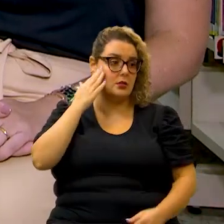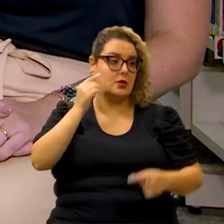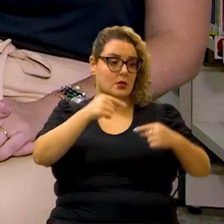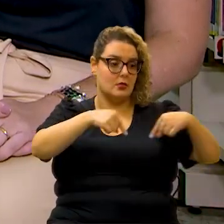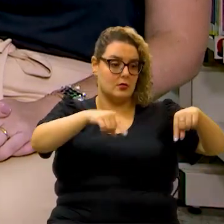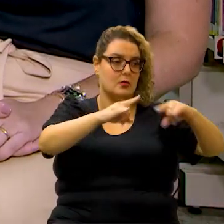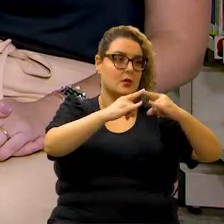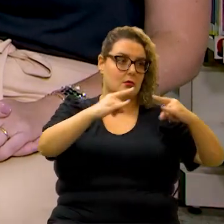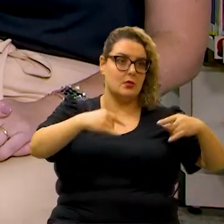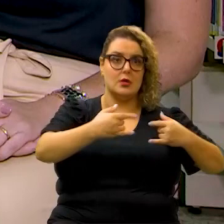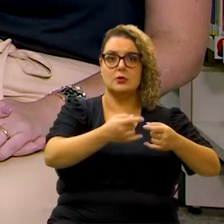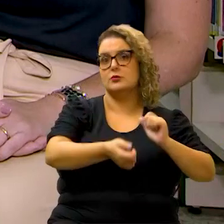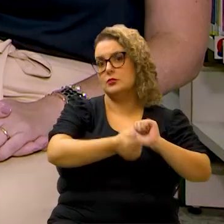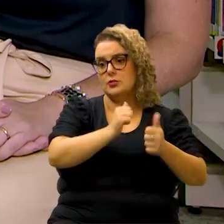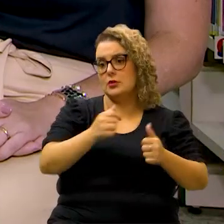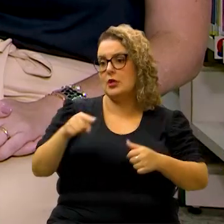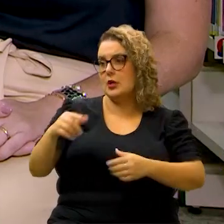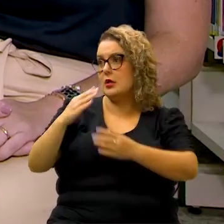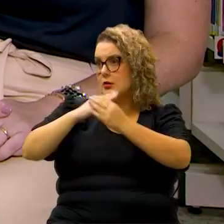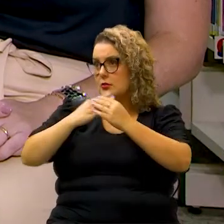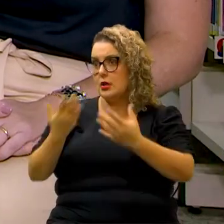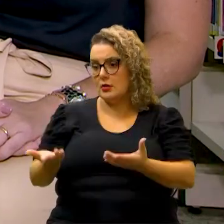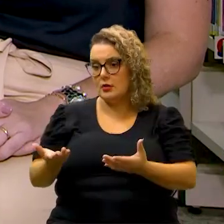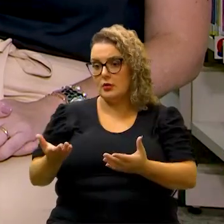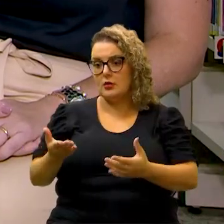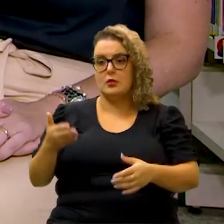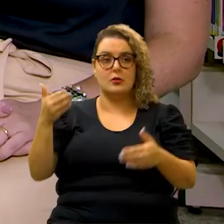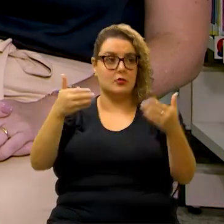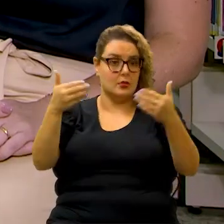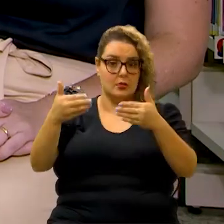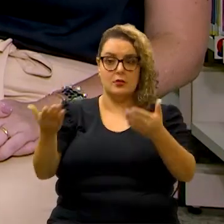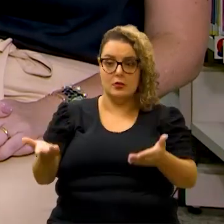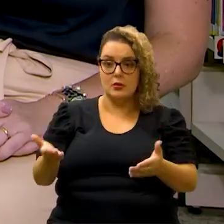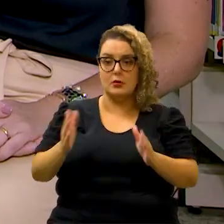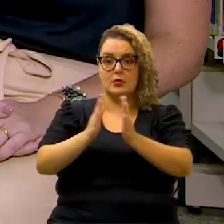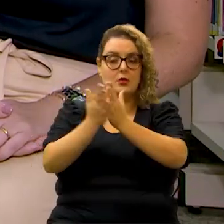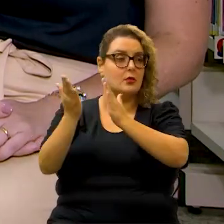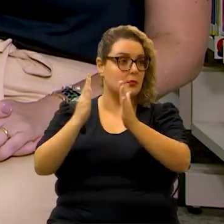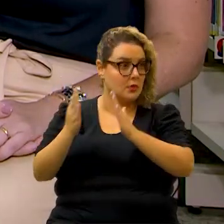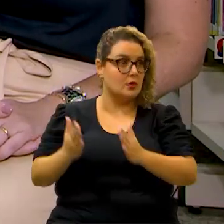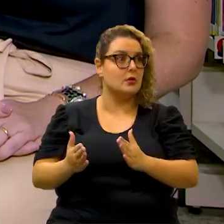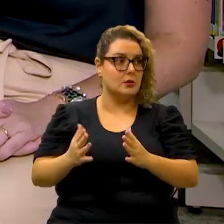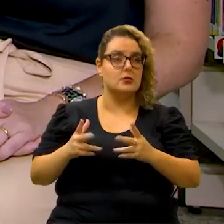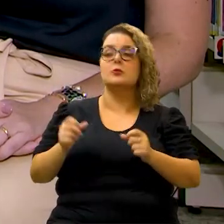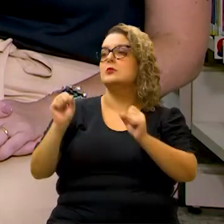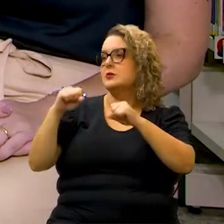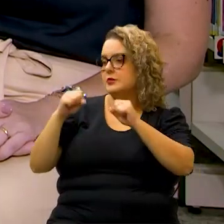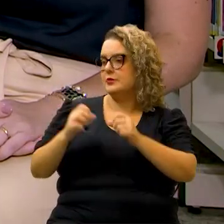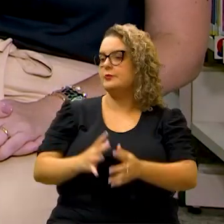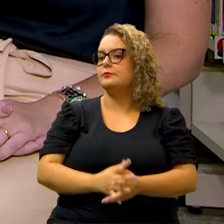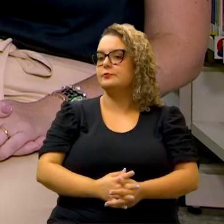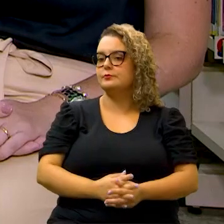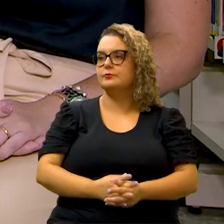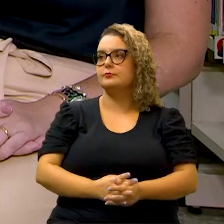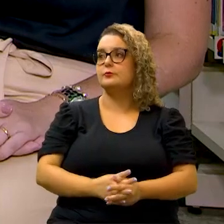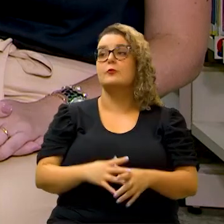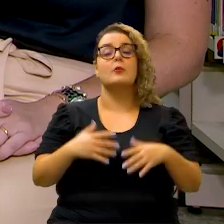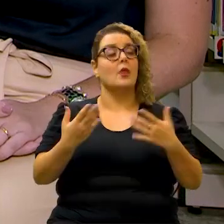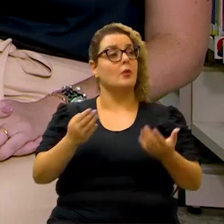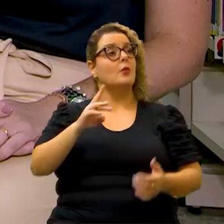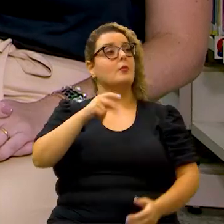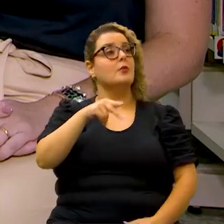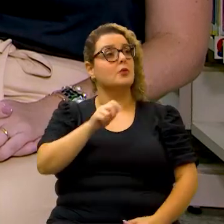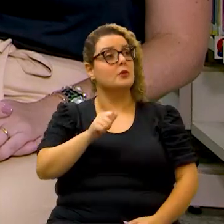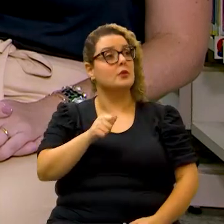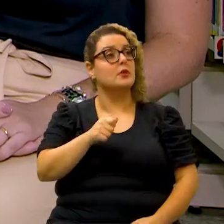a escola, eu sei que aqui fica quadra de futebol, aqui fica lanchonete, vou frequentar bastante a biblioteca e tudo mais,